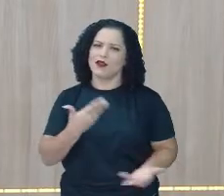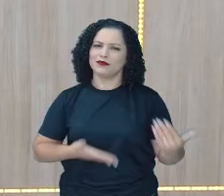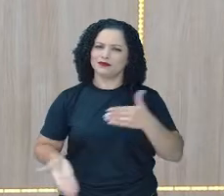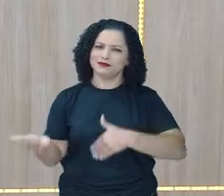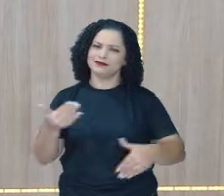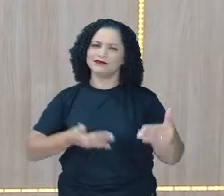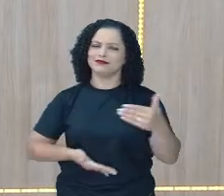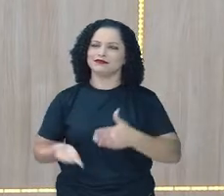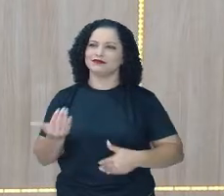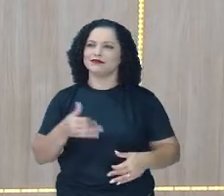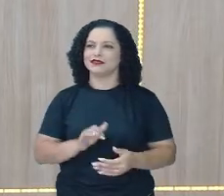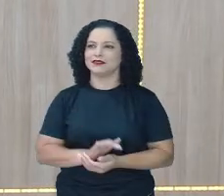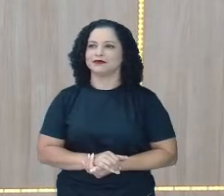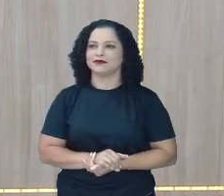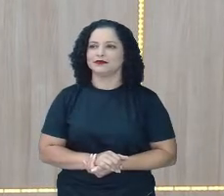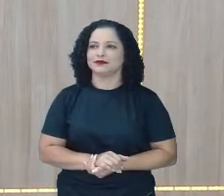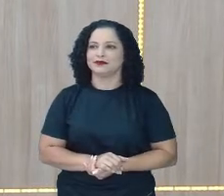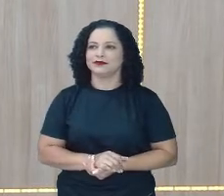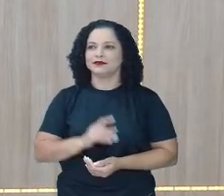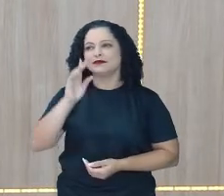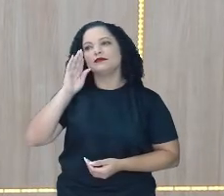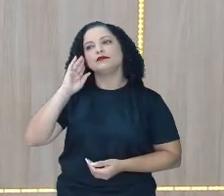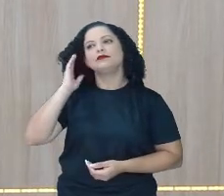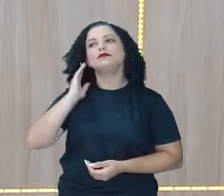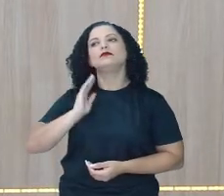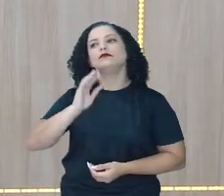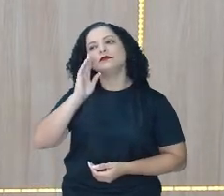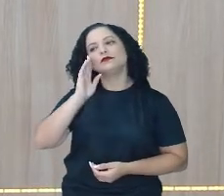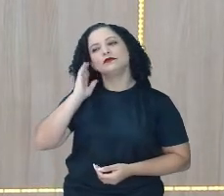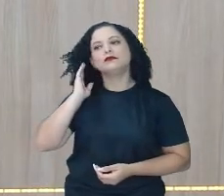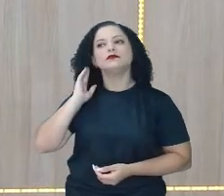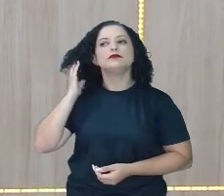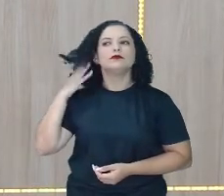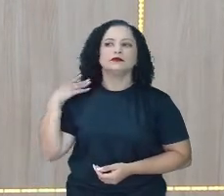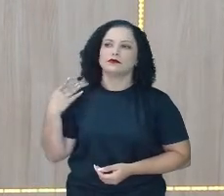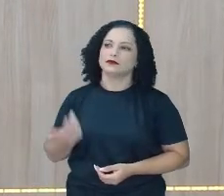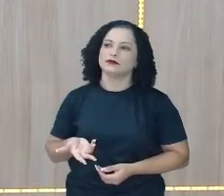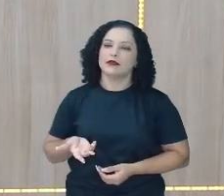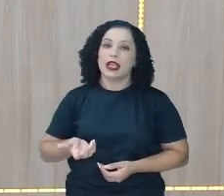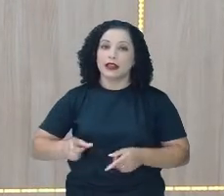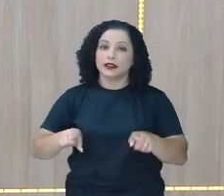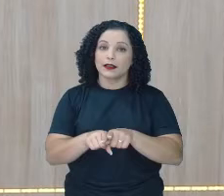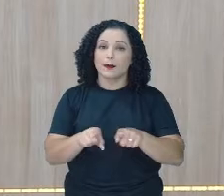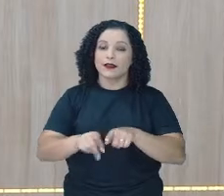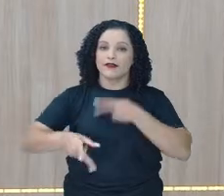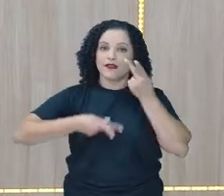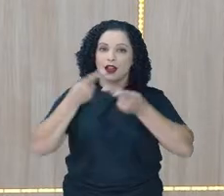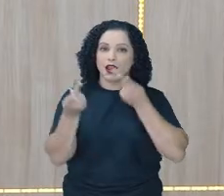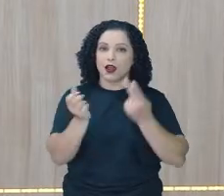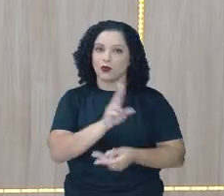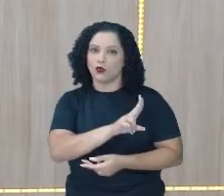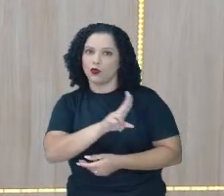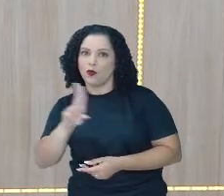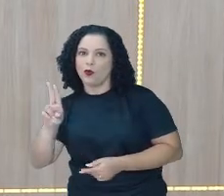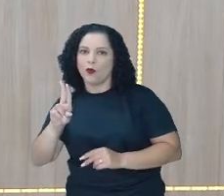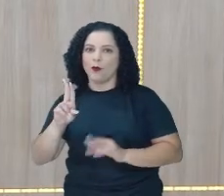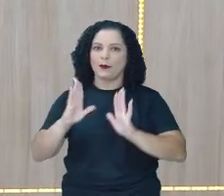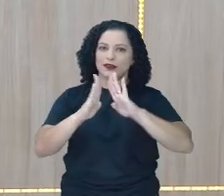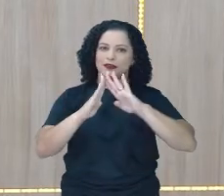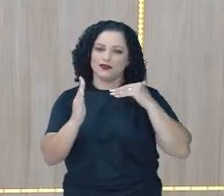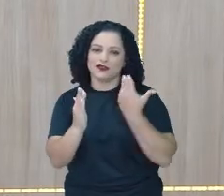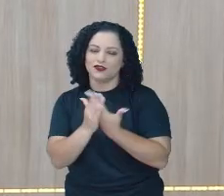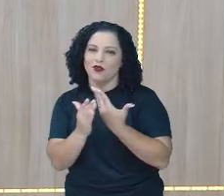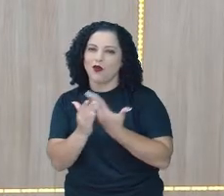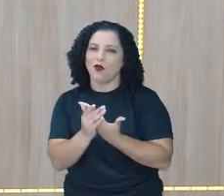melhor, né? Enfim. Claro. Até porque a gente podia citar o nome da escola, ia ficar famosinho no Educa Recife, né? A gente ia citar o nome deles,